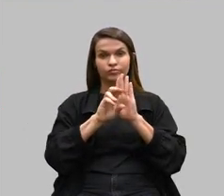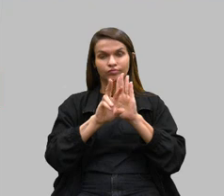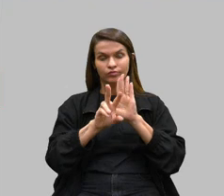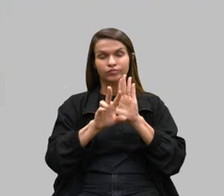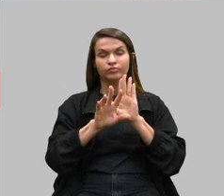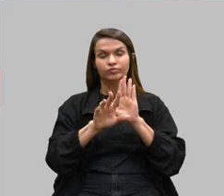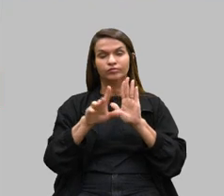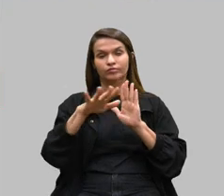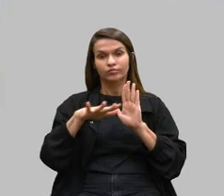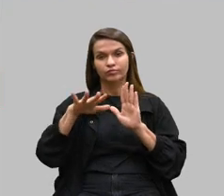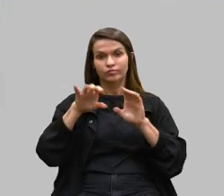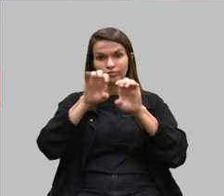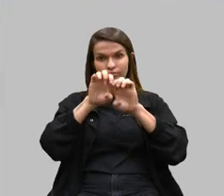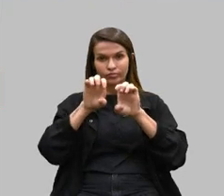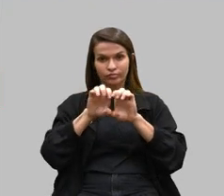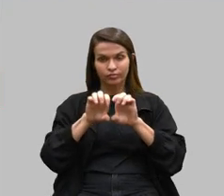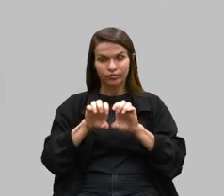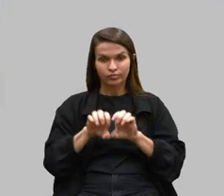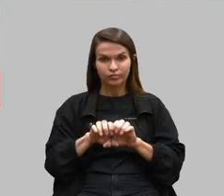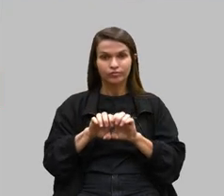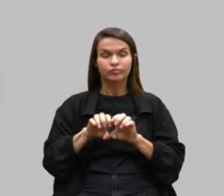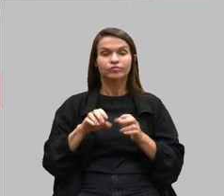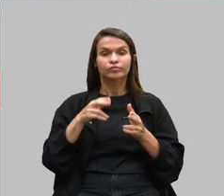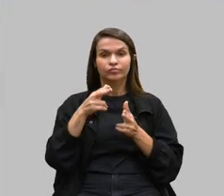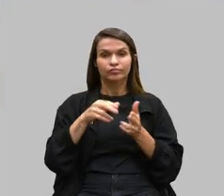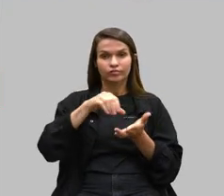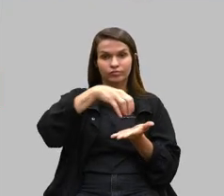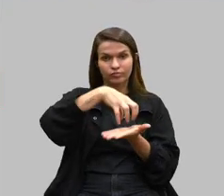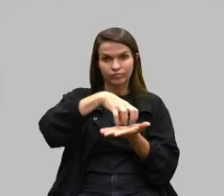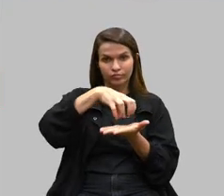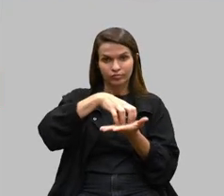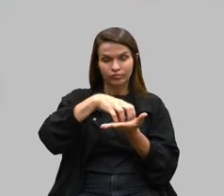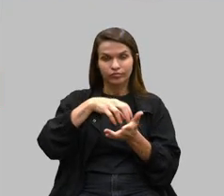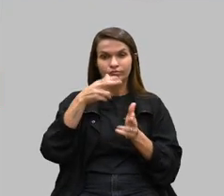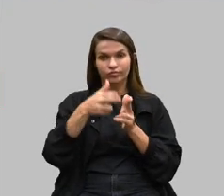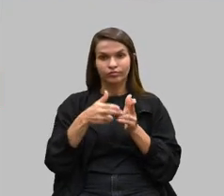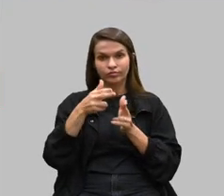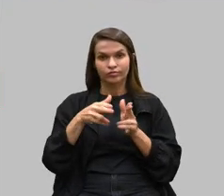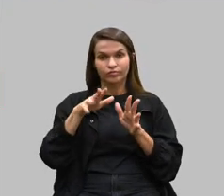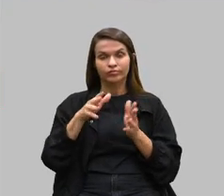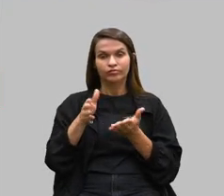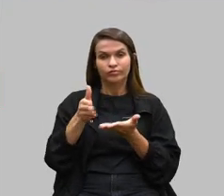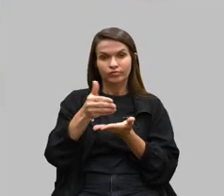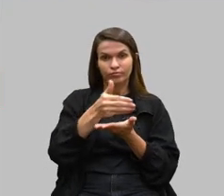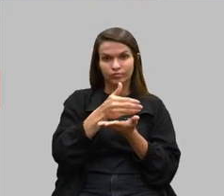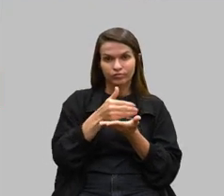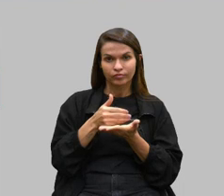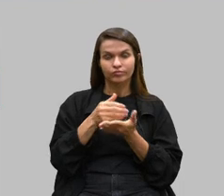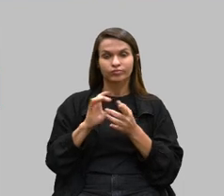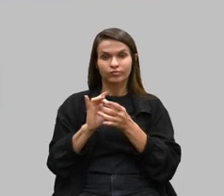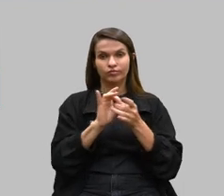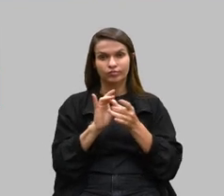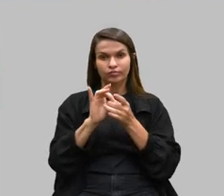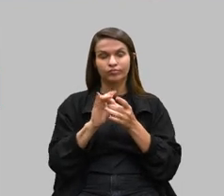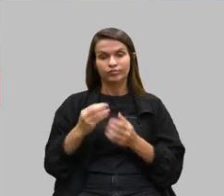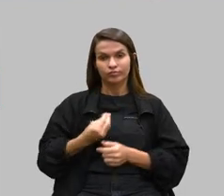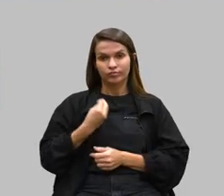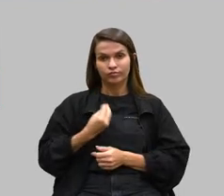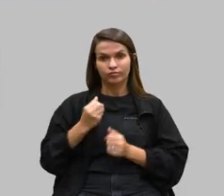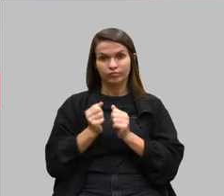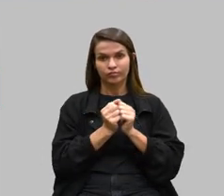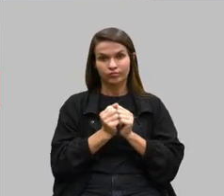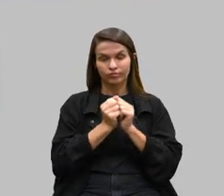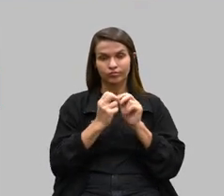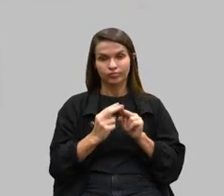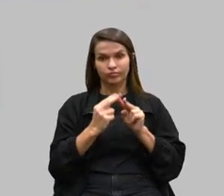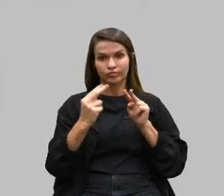em infraestrutura portuária e Ferroviária do Tribunal de Contas da União que participará conosco de maneira